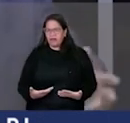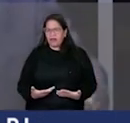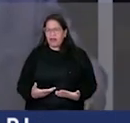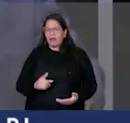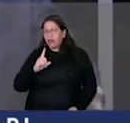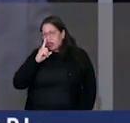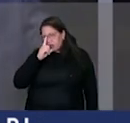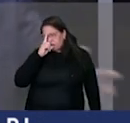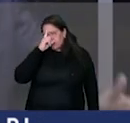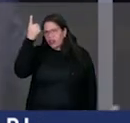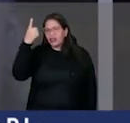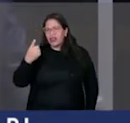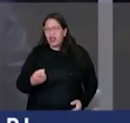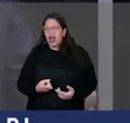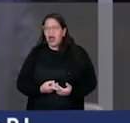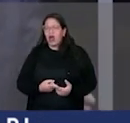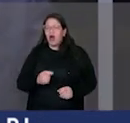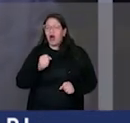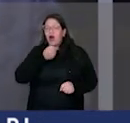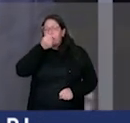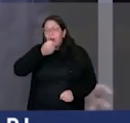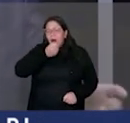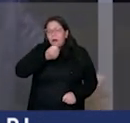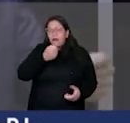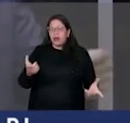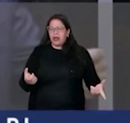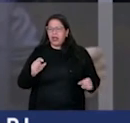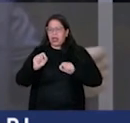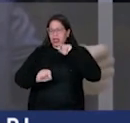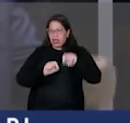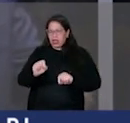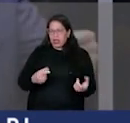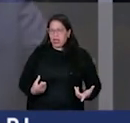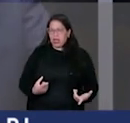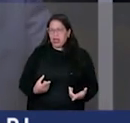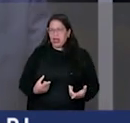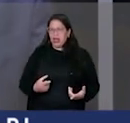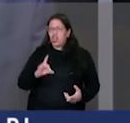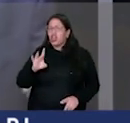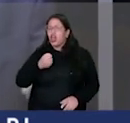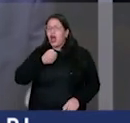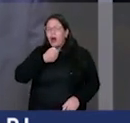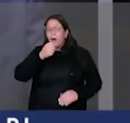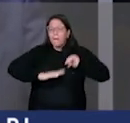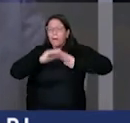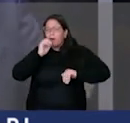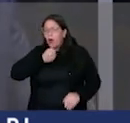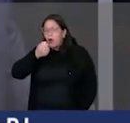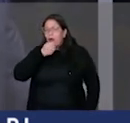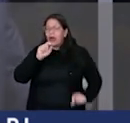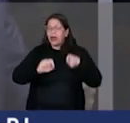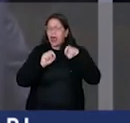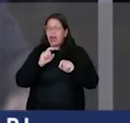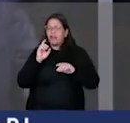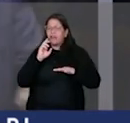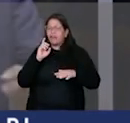invenção feita pela mídia e que poderia se dizer que somente a mídia poderia cometer, porque significa notícia